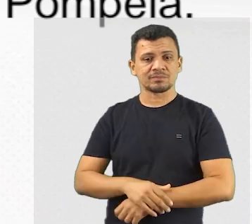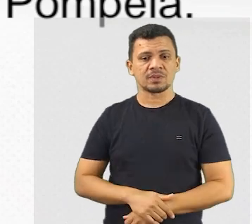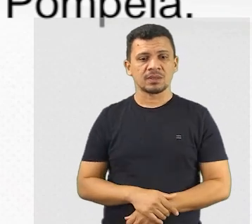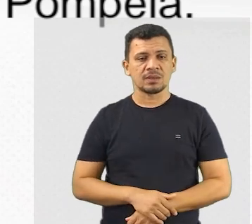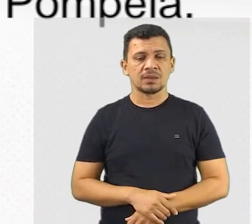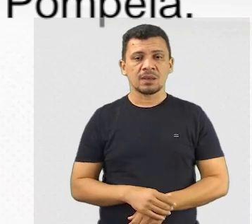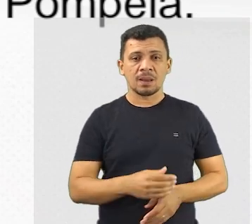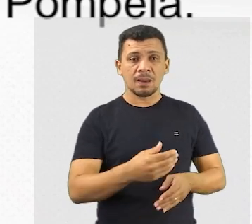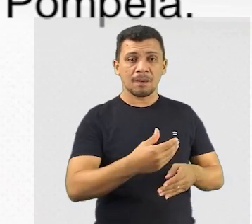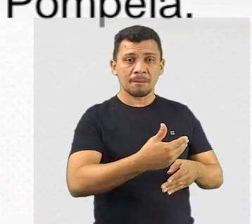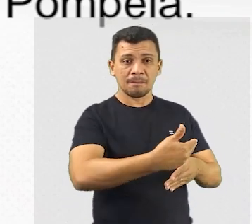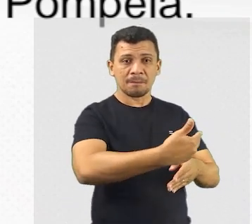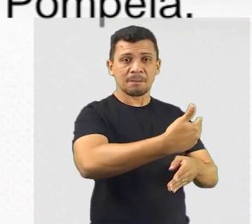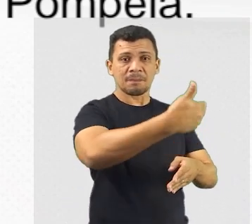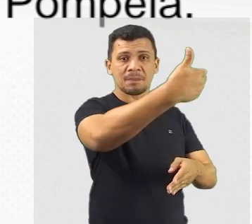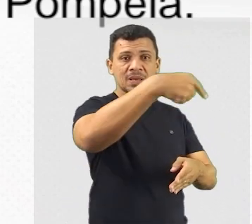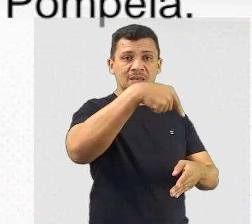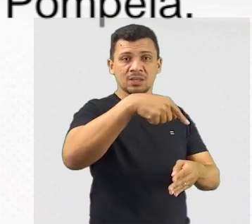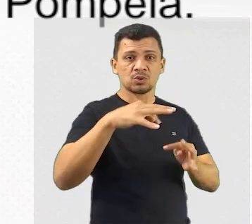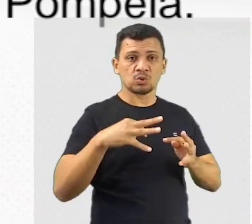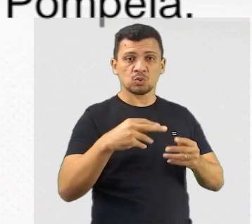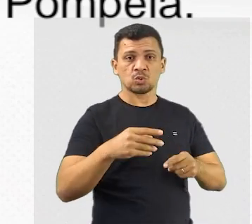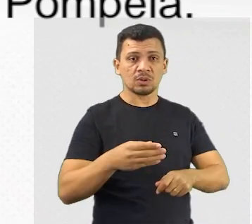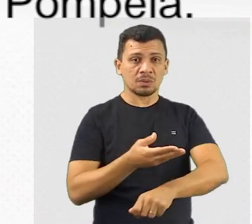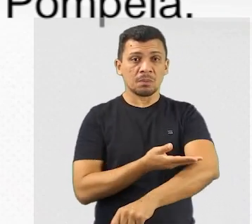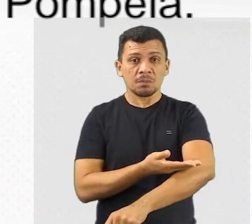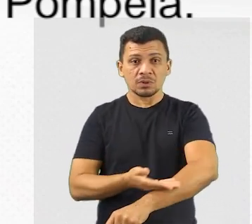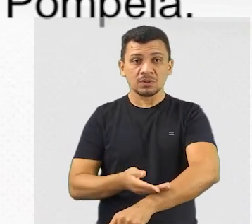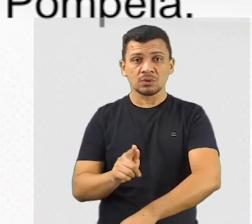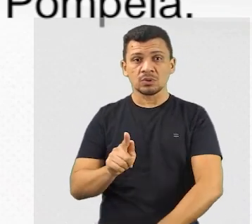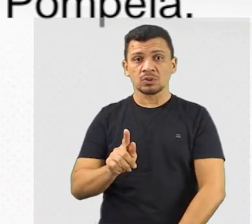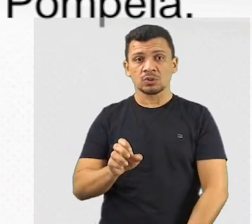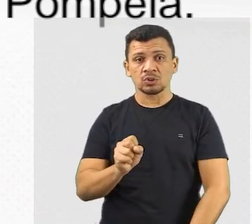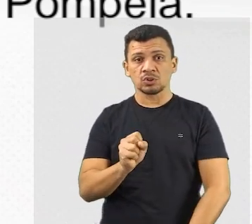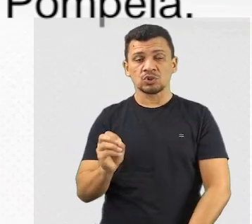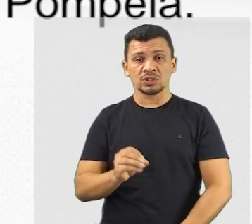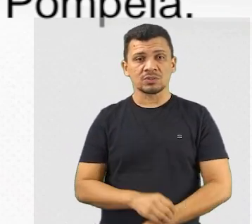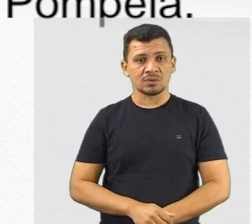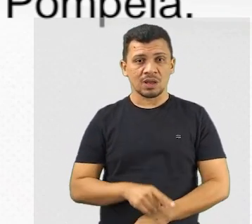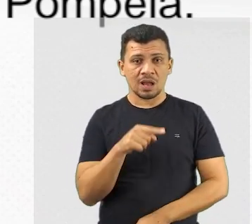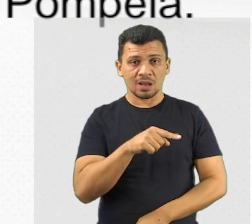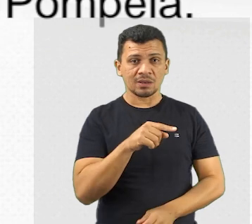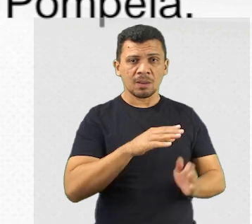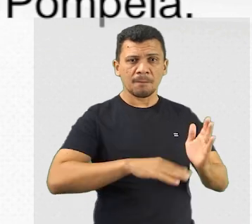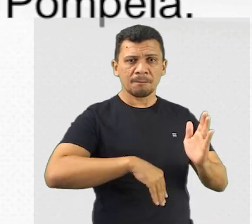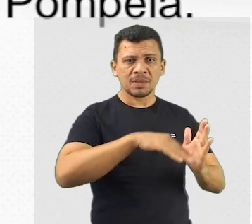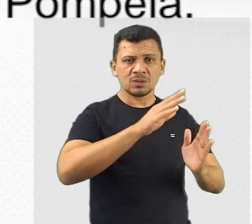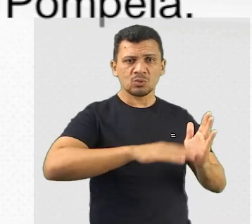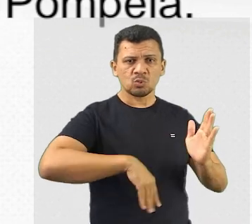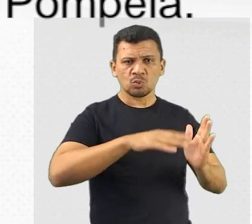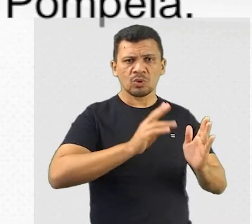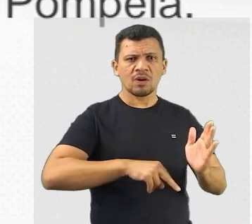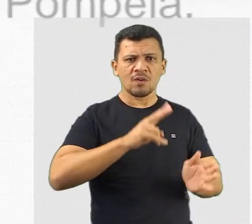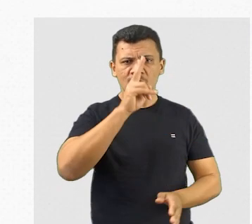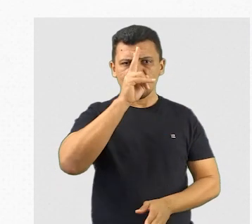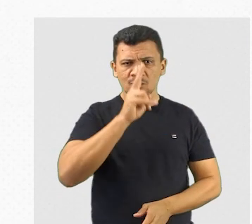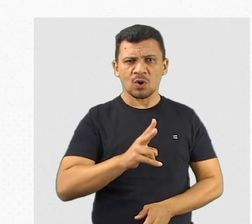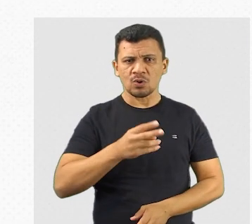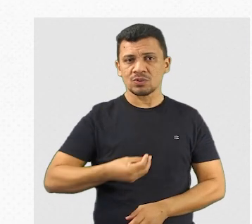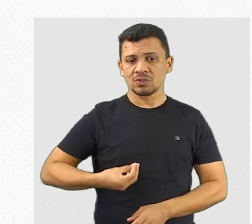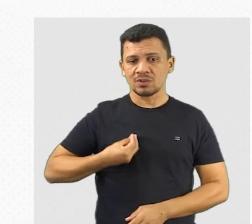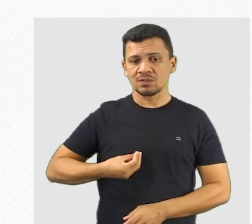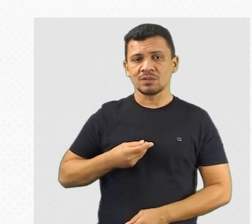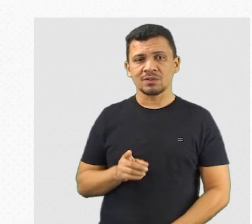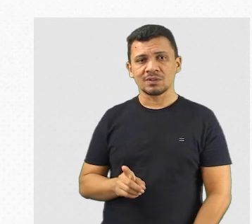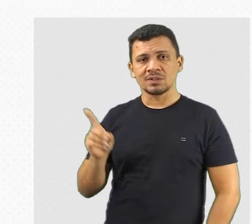Revestia a parede toda com gesso. Antes do gesso secar, pintava-se sobre o gesso com essas tintas intensas e vivas. Isso aqui é um